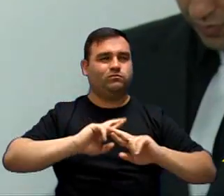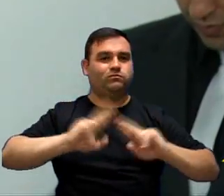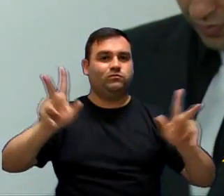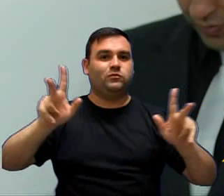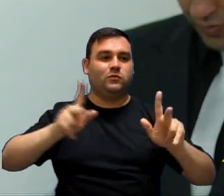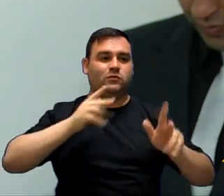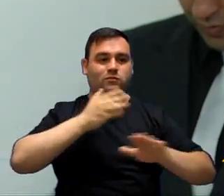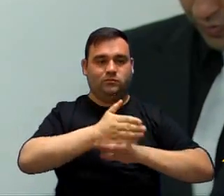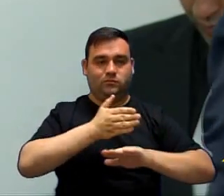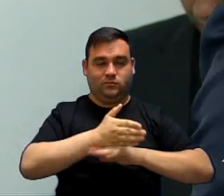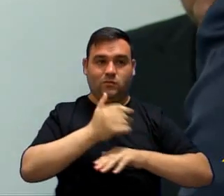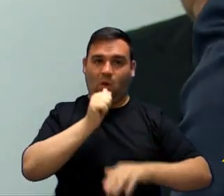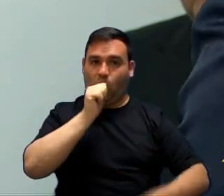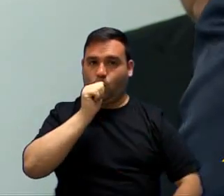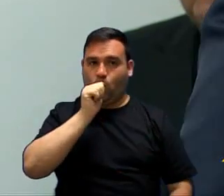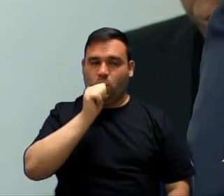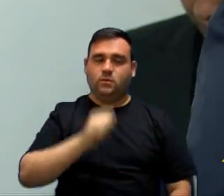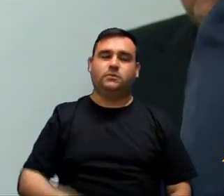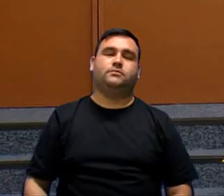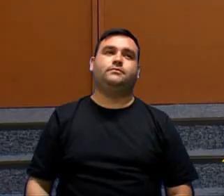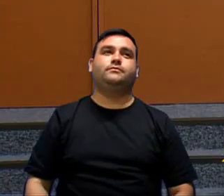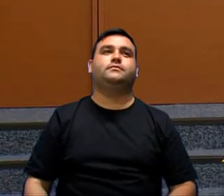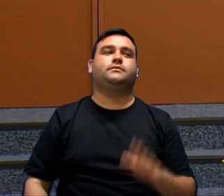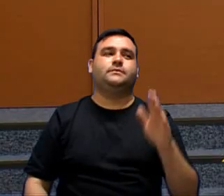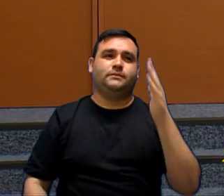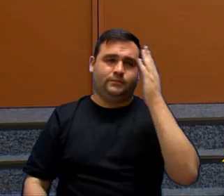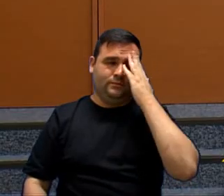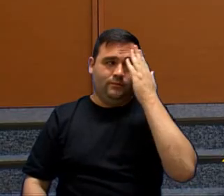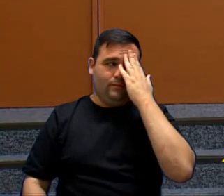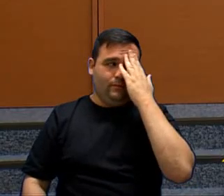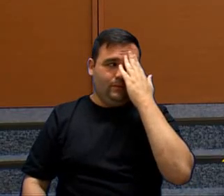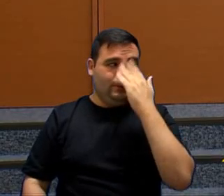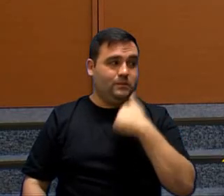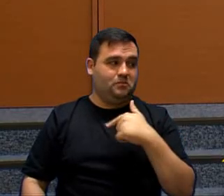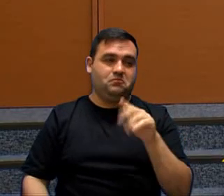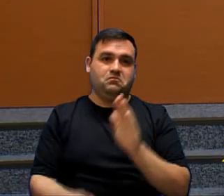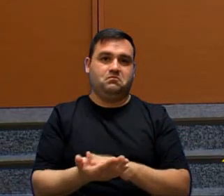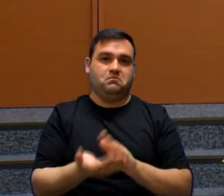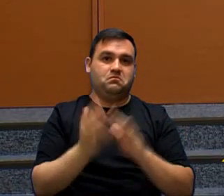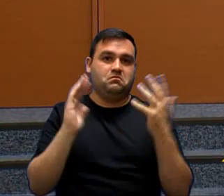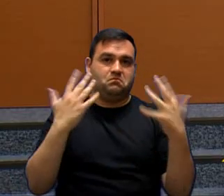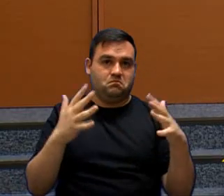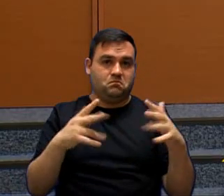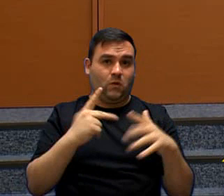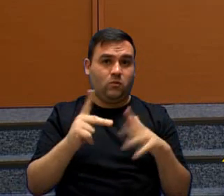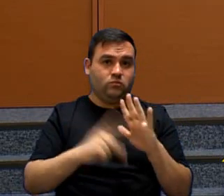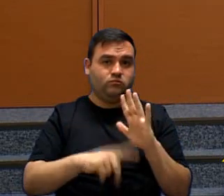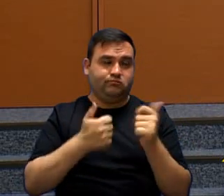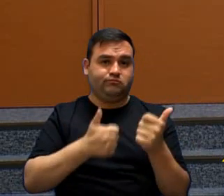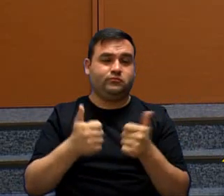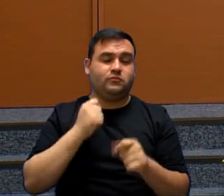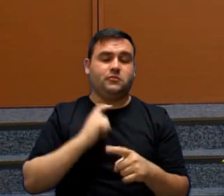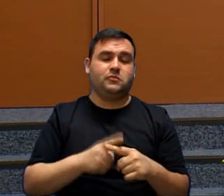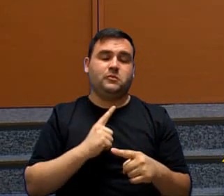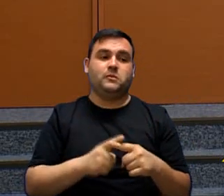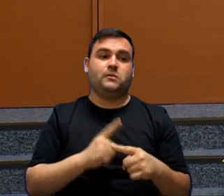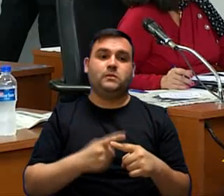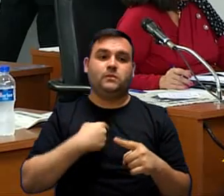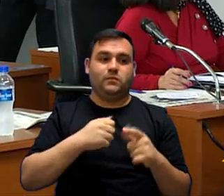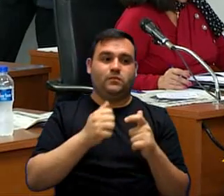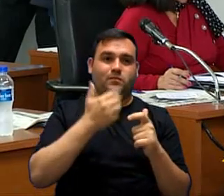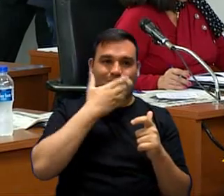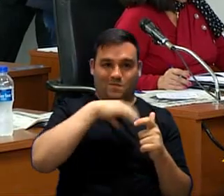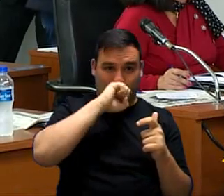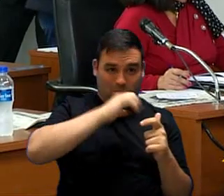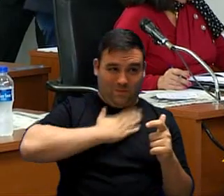popular. Vereador Nenê Silvano. Olha, viu, você sabe que vou te dar parabéns pelo projeto, porque eu convivi com